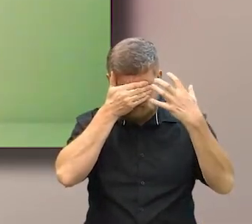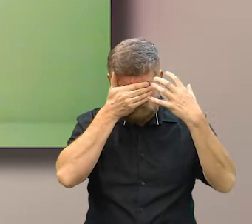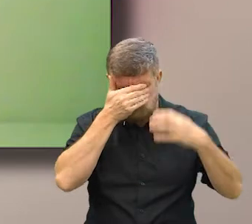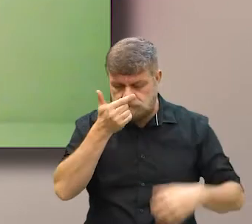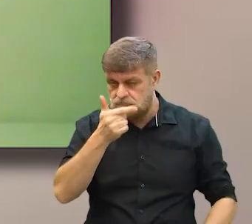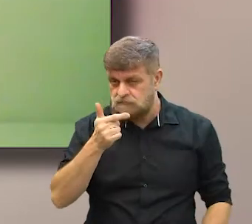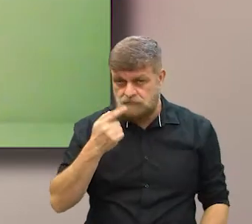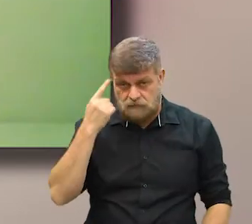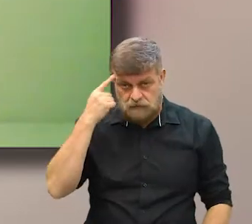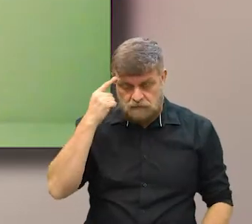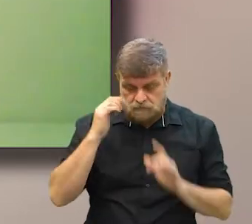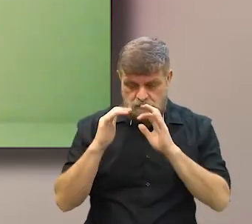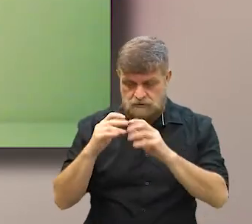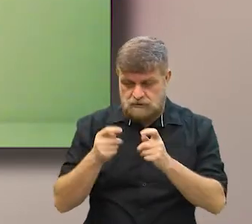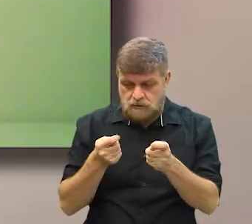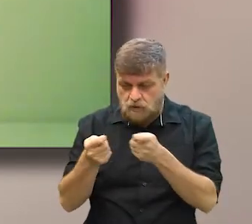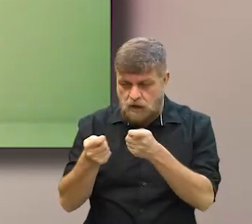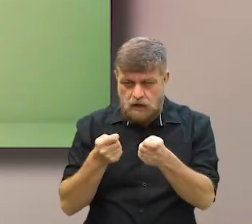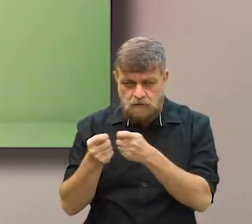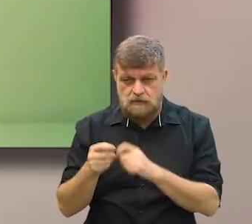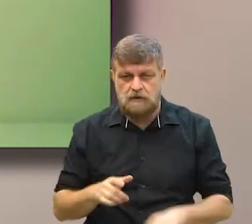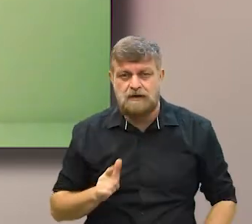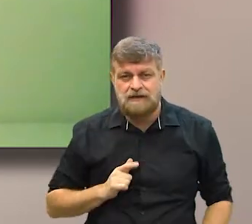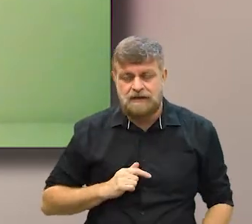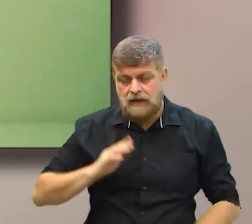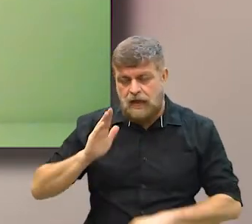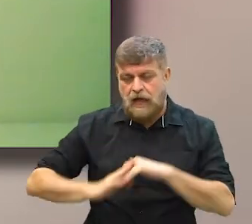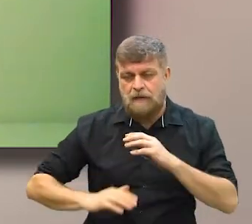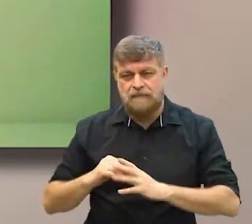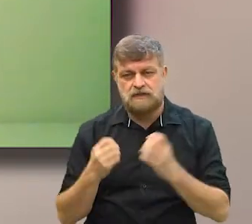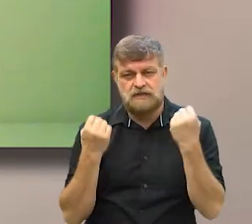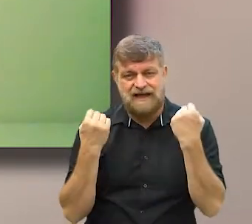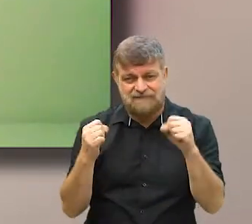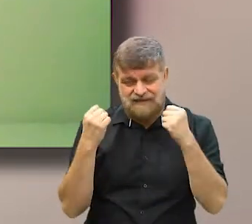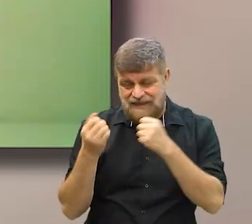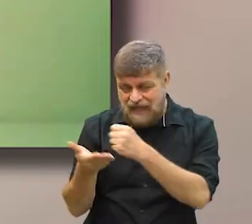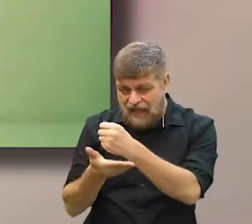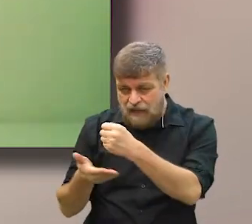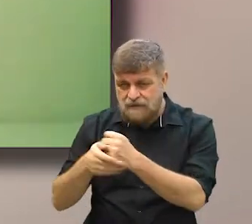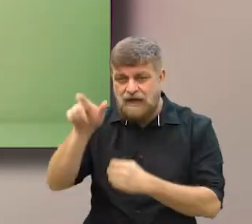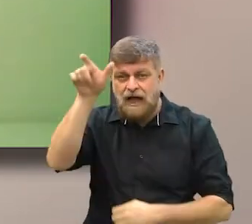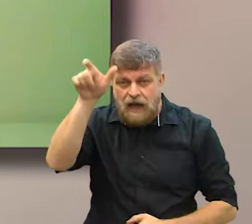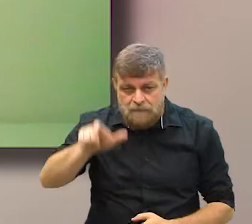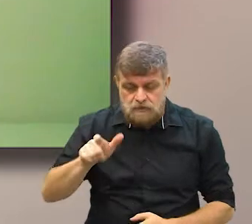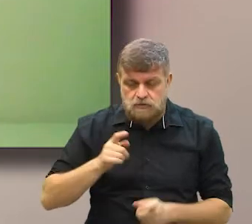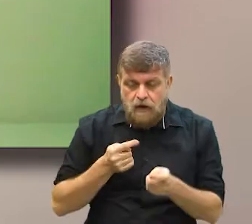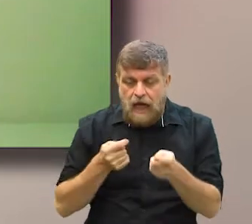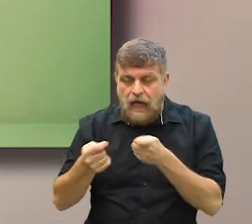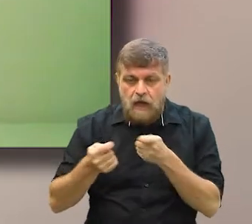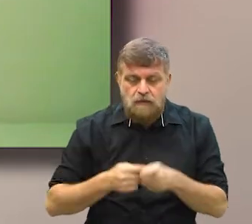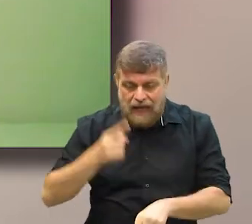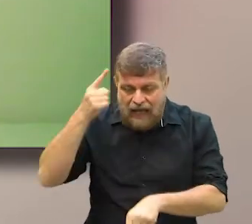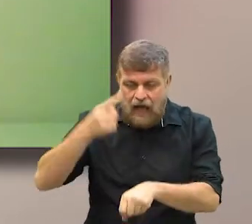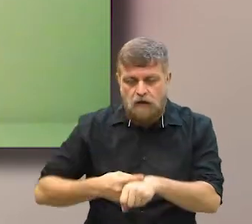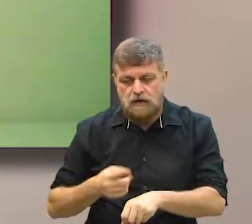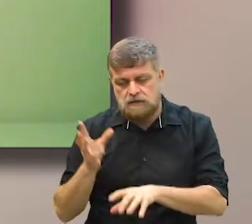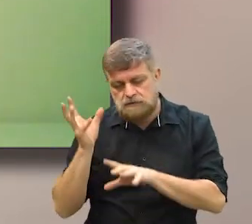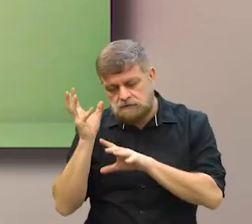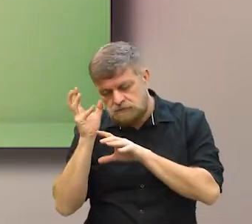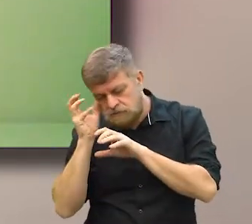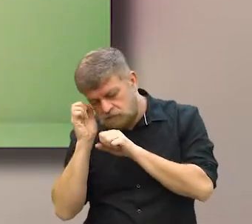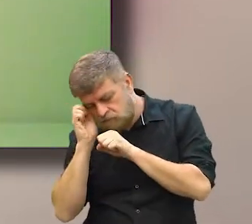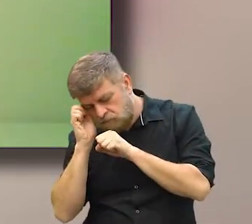da luz para regular o nosso ritmo biológico. E a atividade física é fundamental para fazer essa regulação